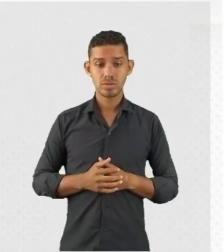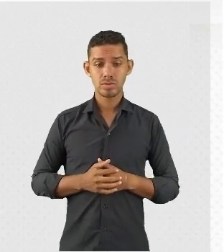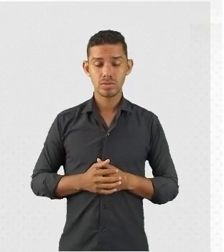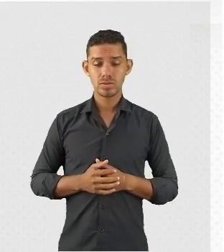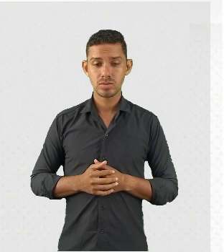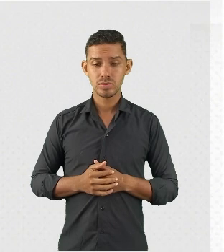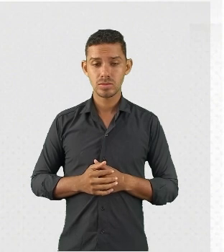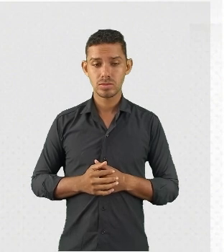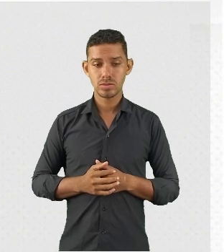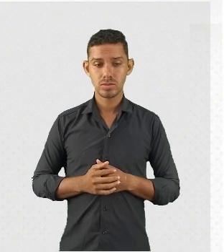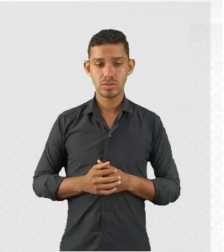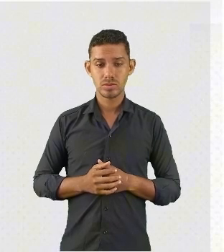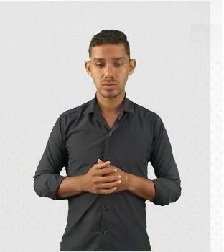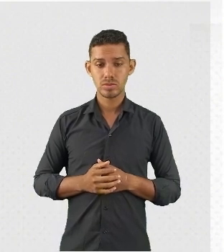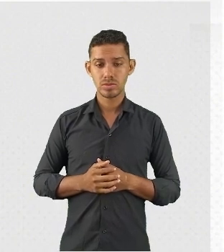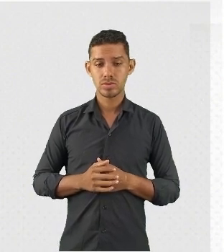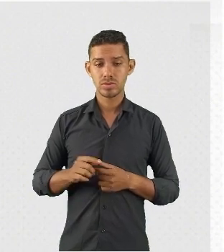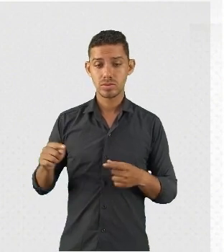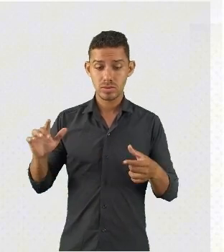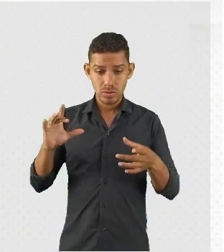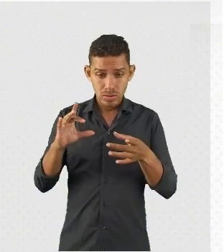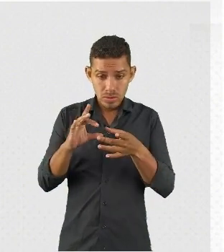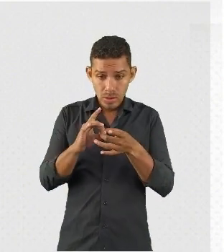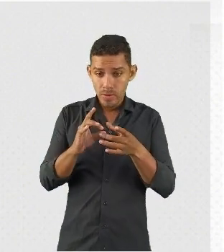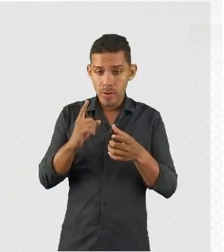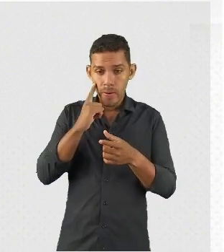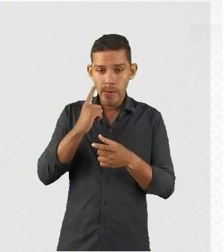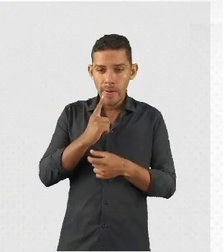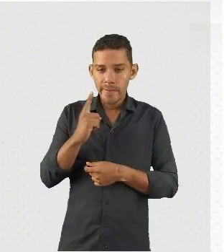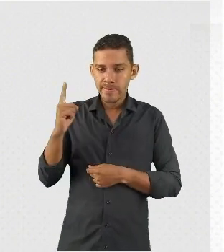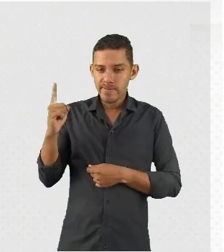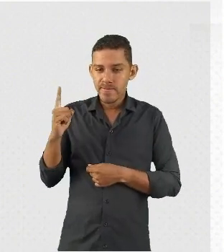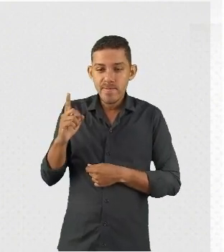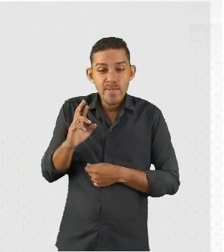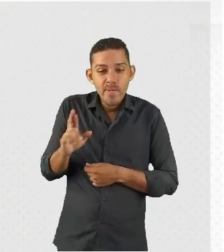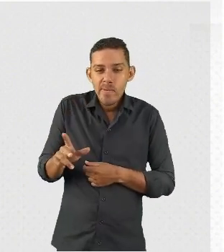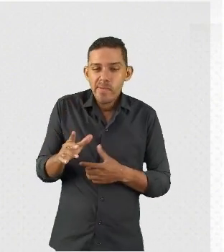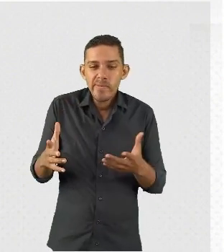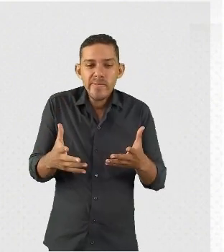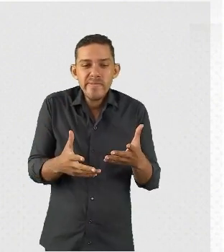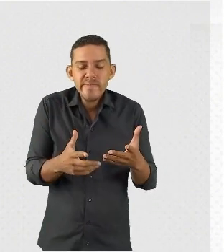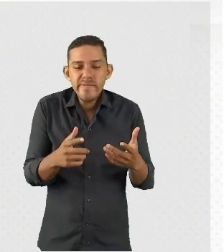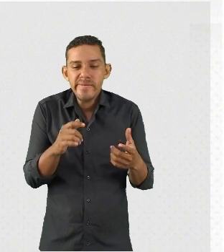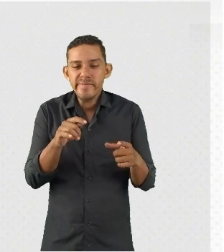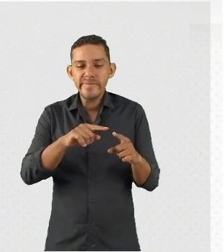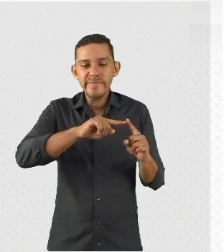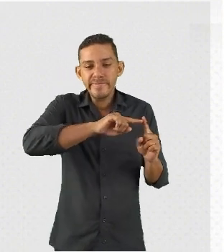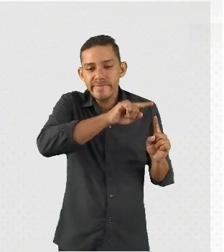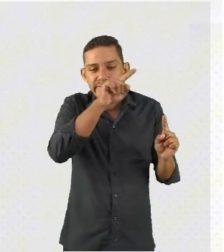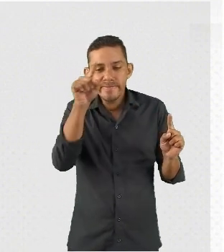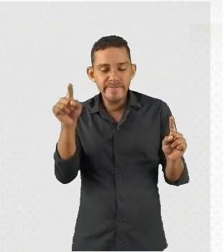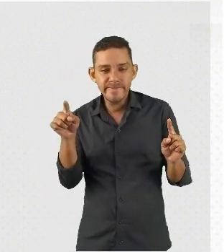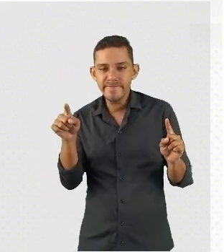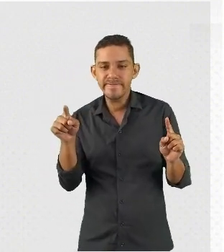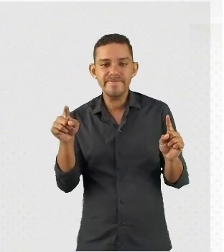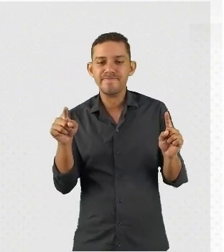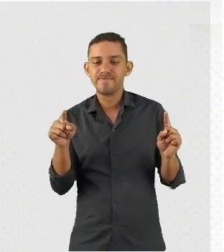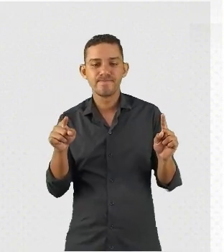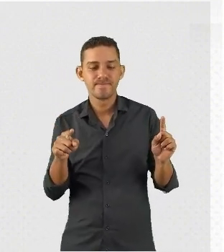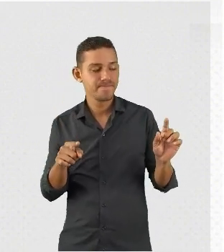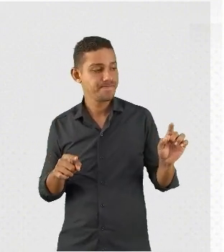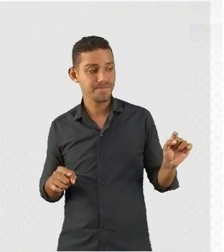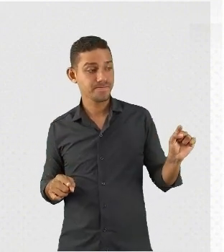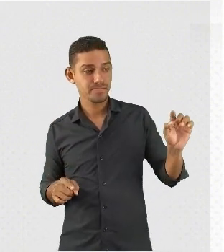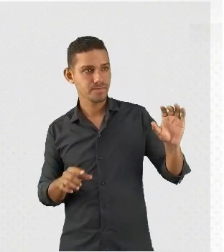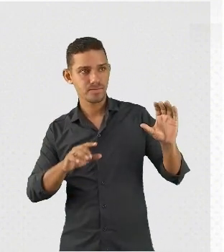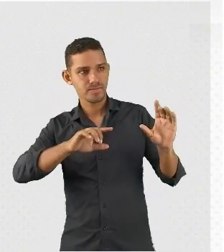em contato, eu quero que vocês saibam, ó, não é que vai vir cargas positivas da esquerda para a direita, não.